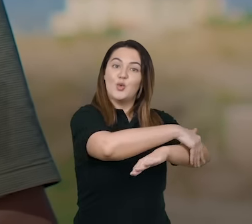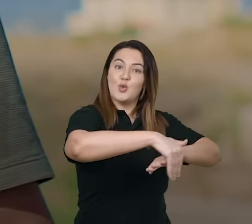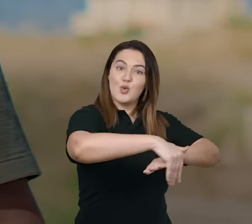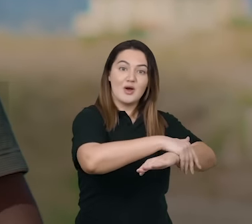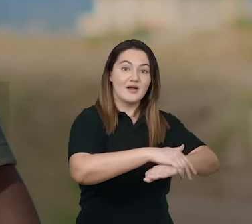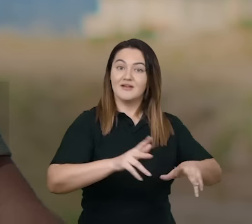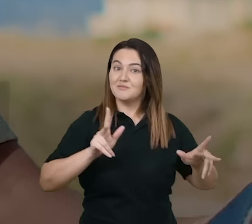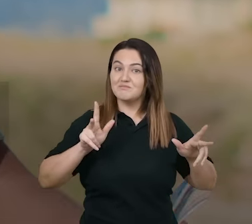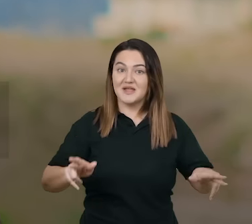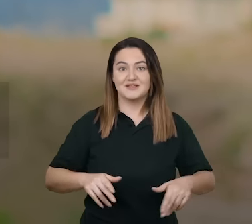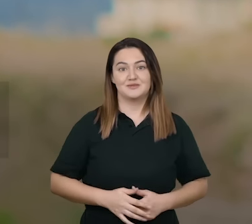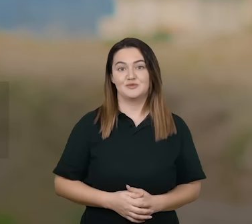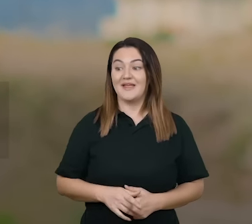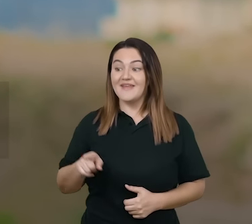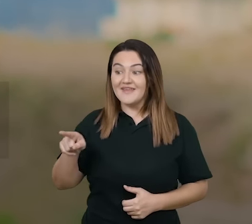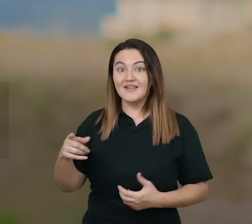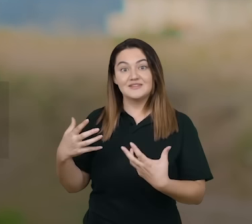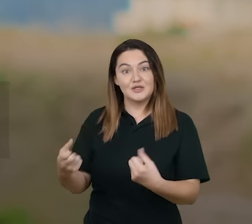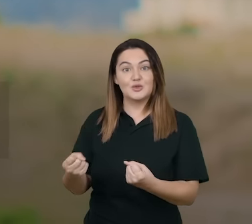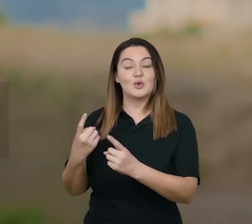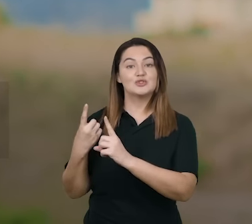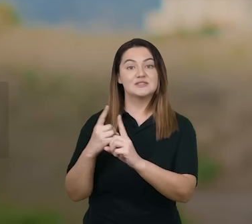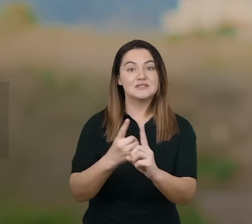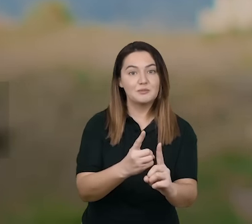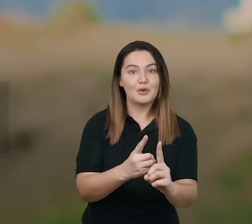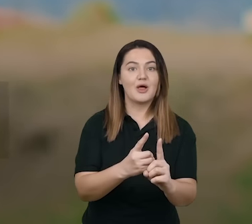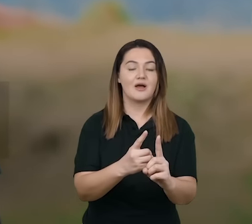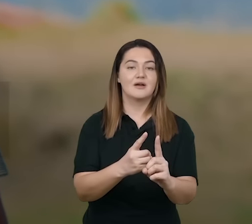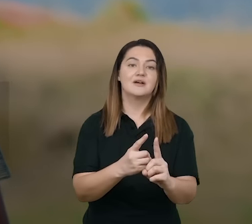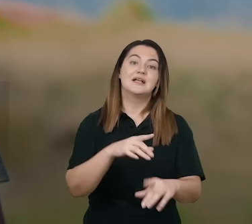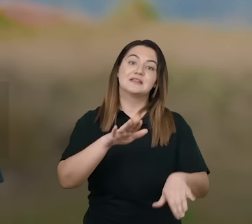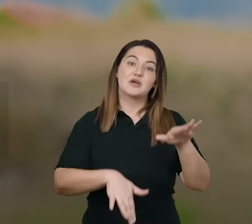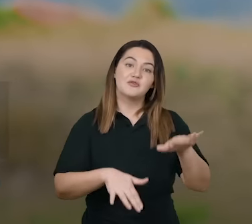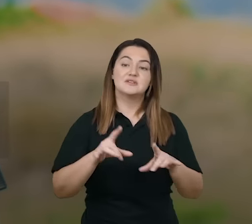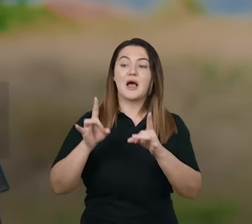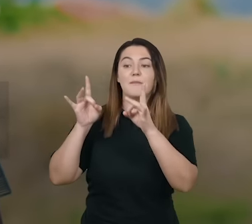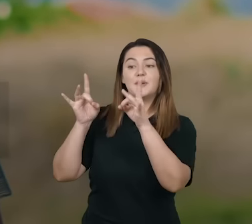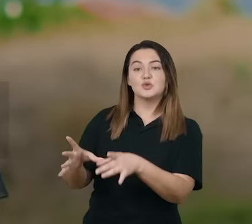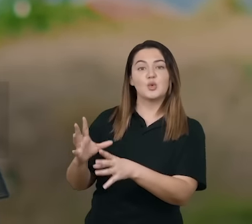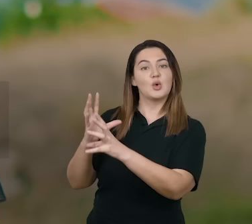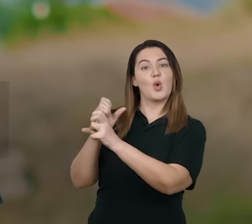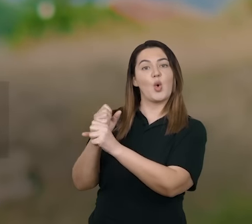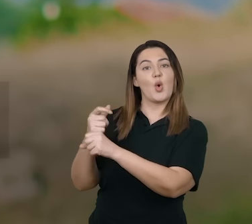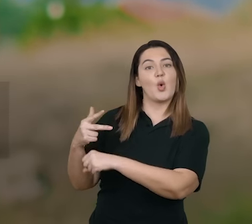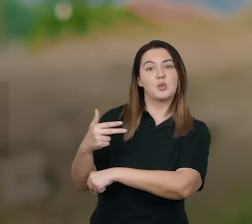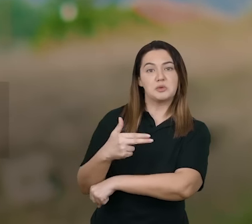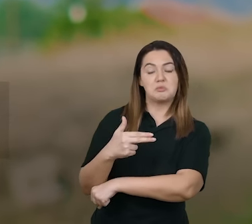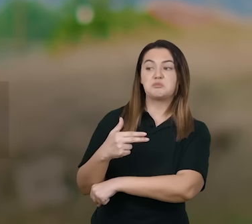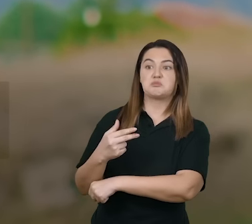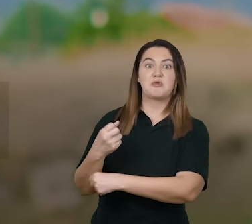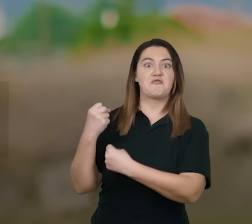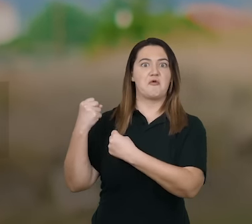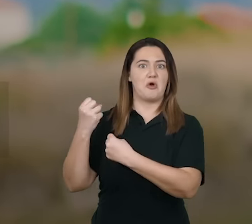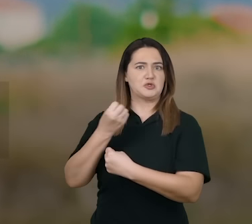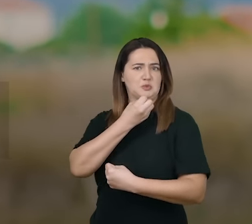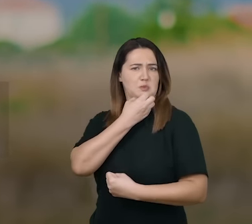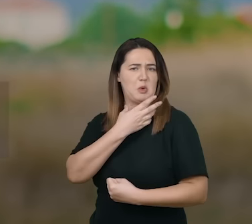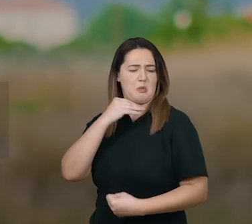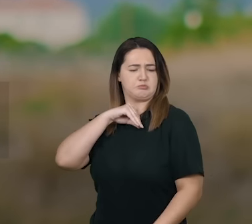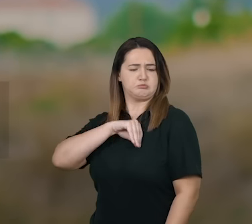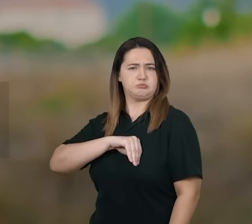apóstolo Paulo e, quem sabe, deixou uma carreira forte, rica, proeminente, de tesoureiro,